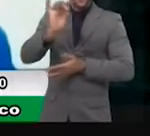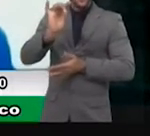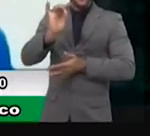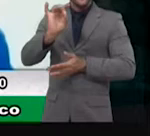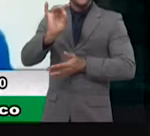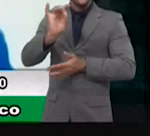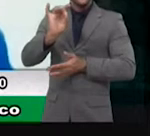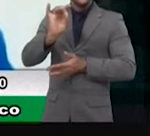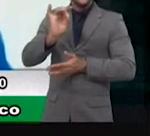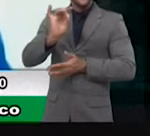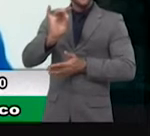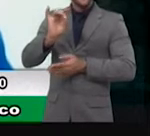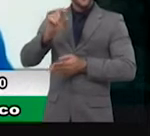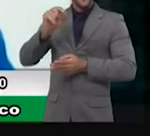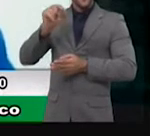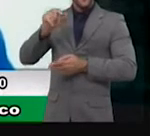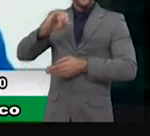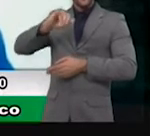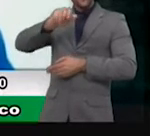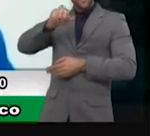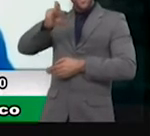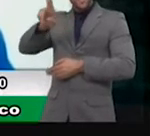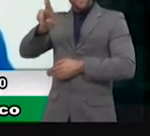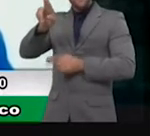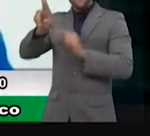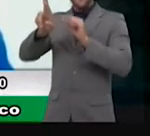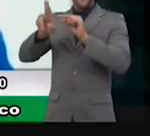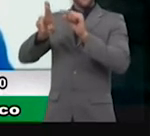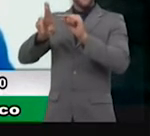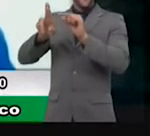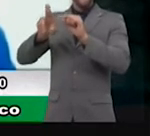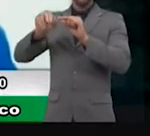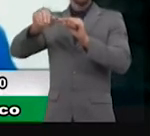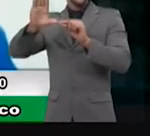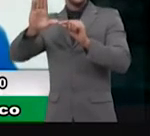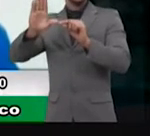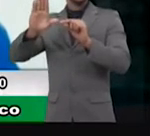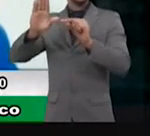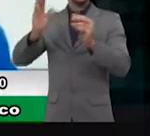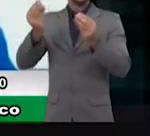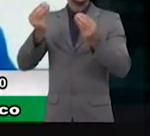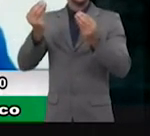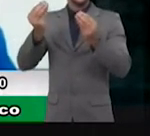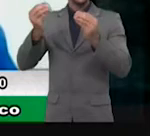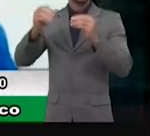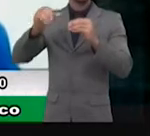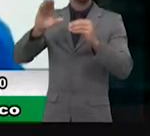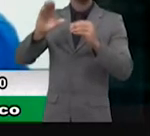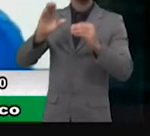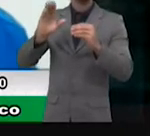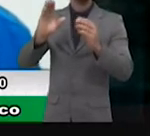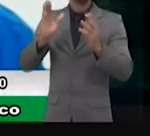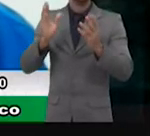Jair. O Jair que é o mais, vou colocar assim,